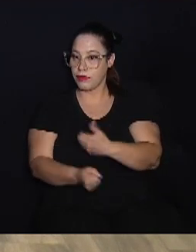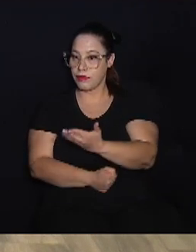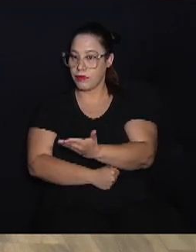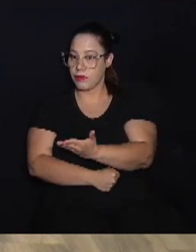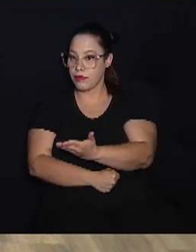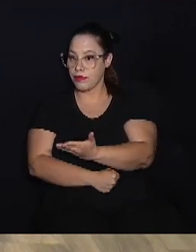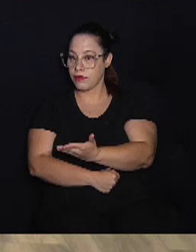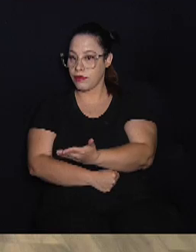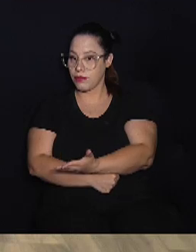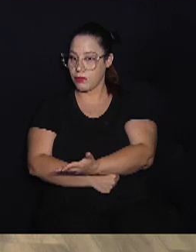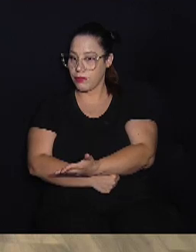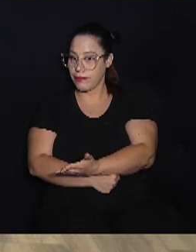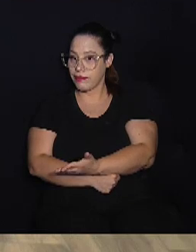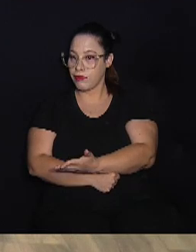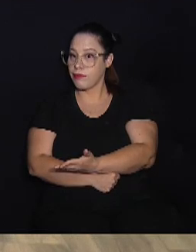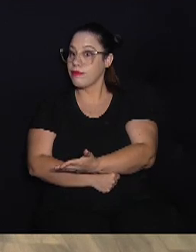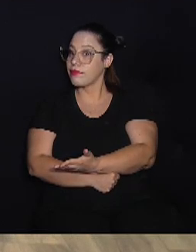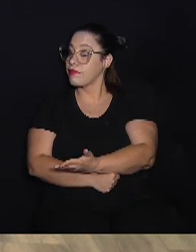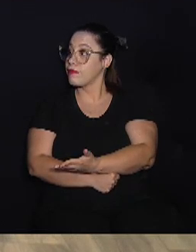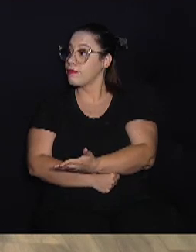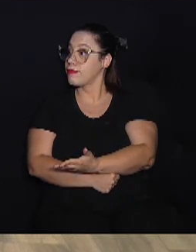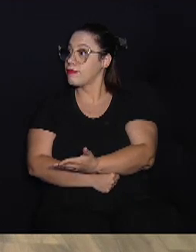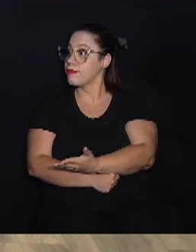19 97829-3776. Anote aí,